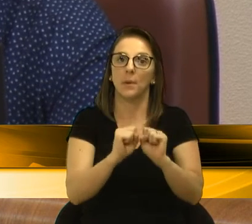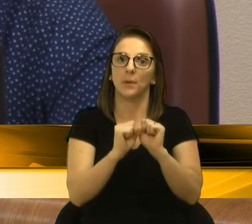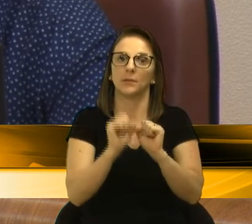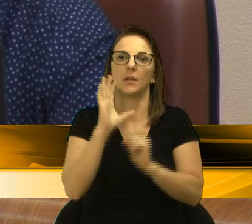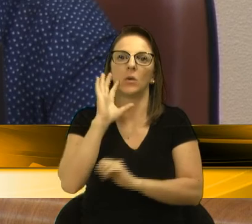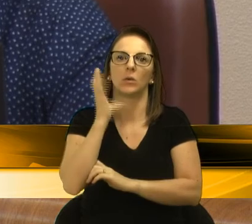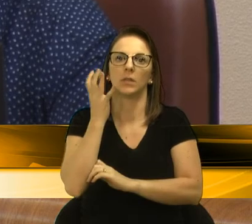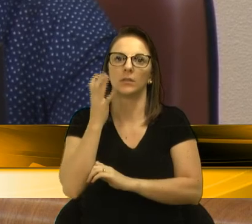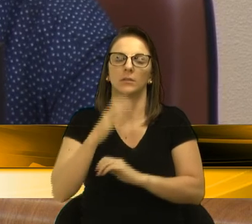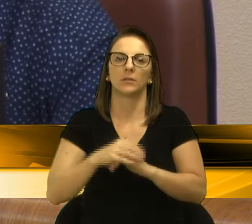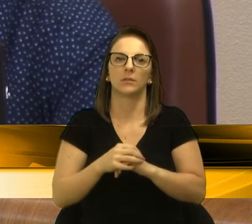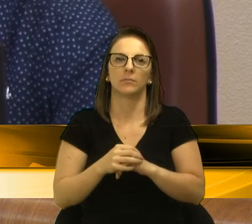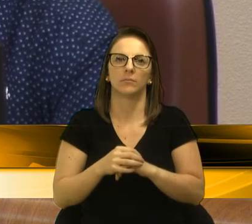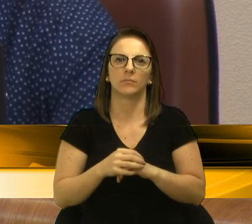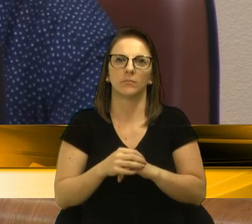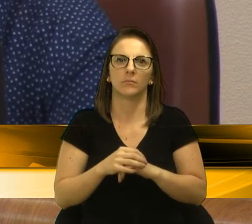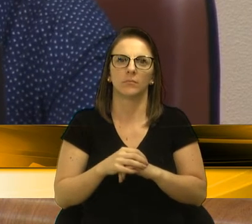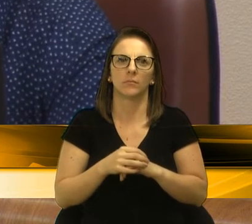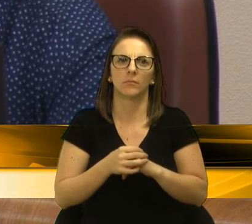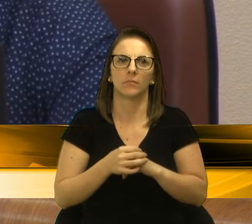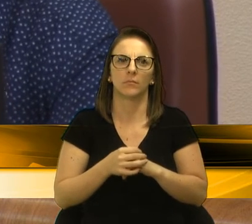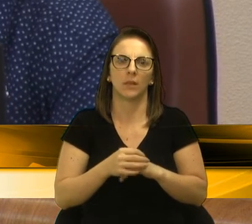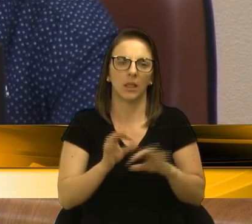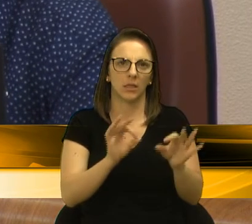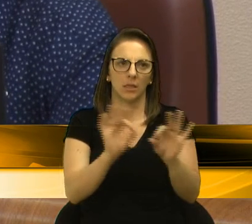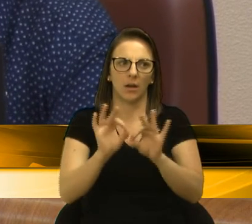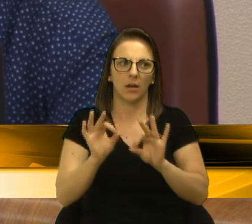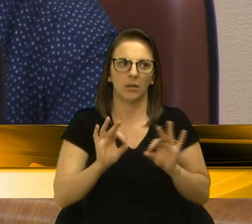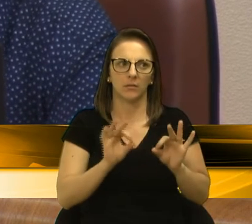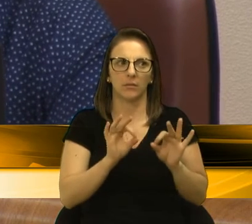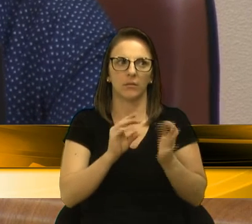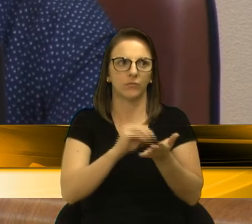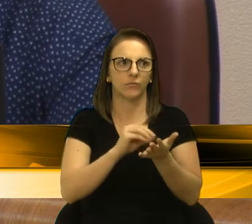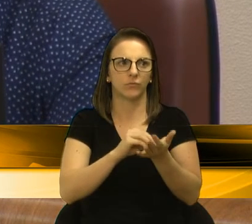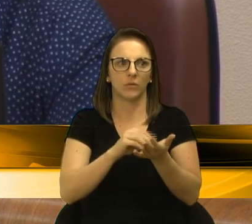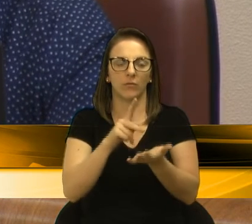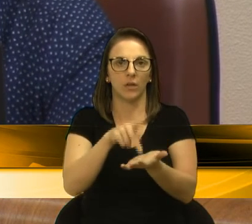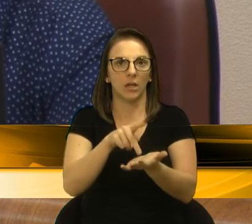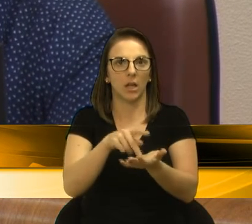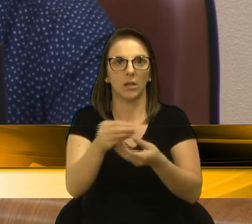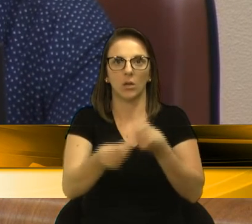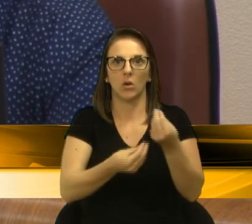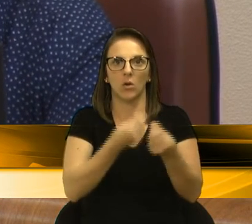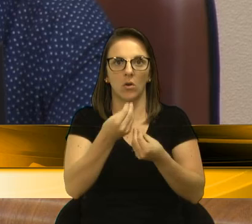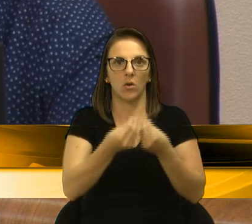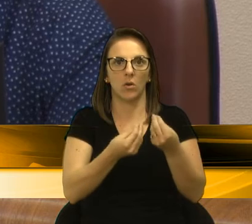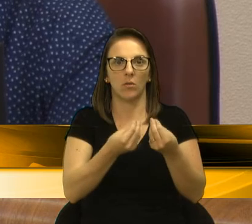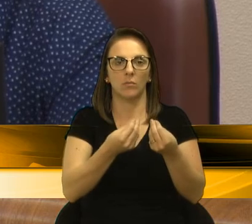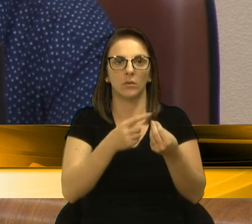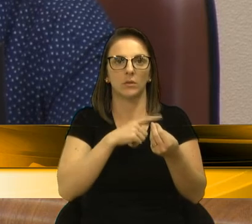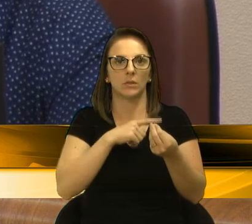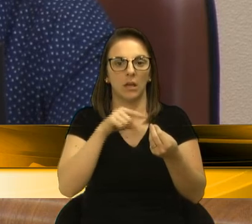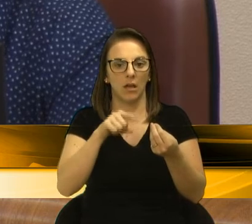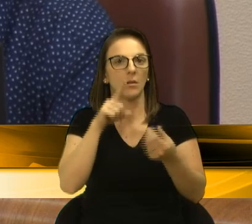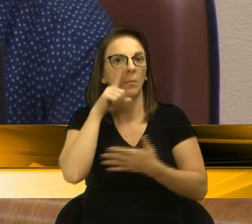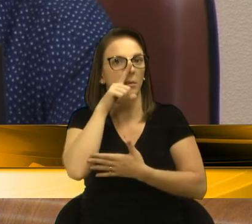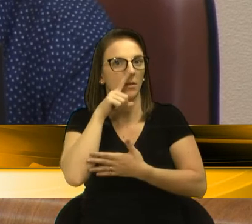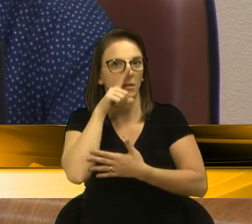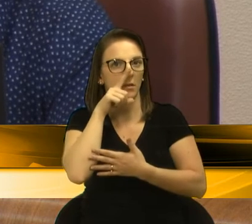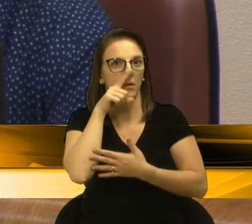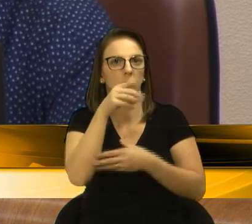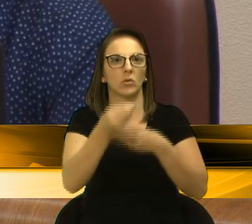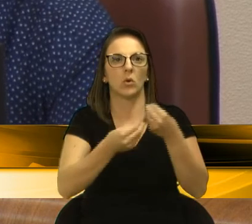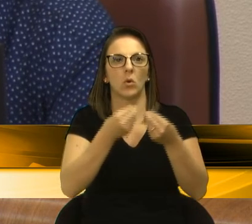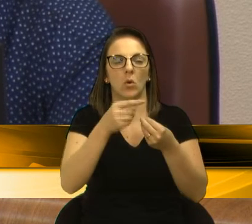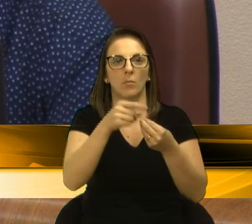inciso. Não é menos verdade, porém, que se trata aqui como alhures de figura perigosa, conforme adverte